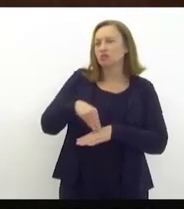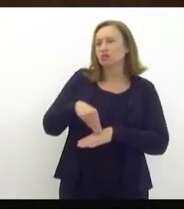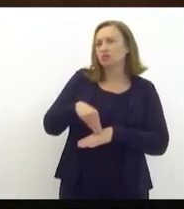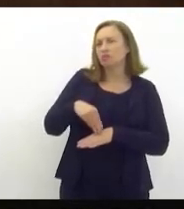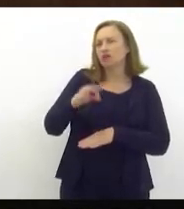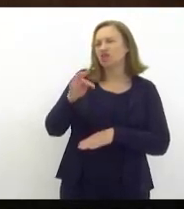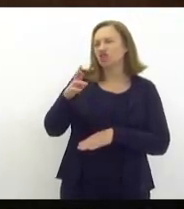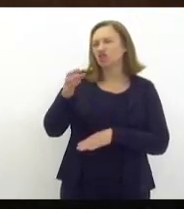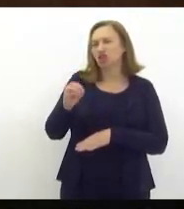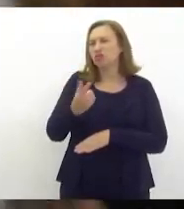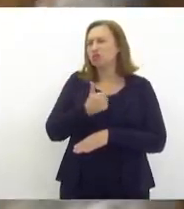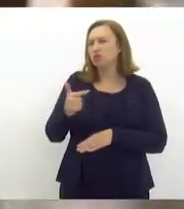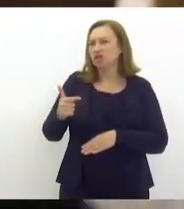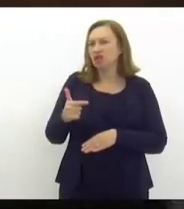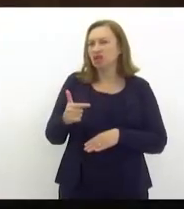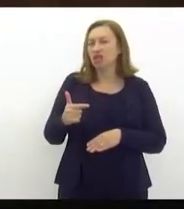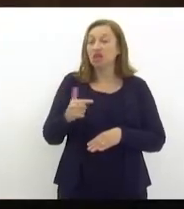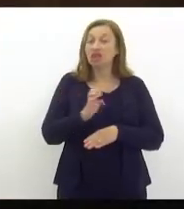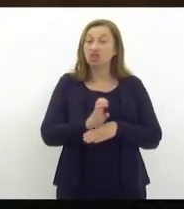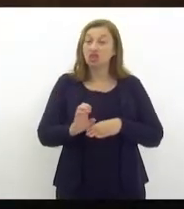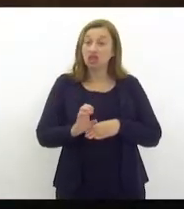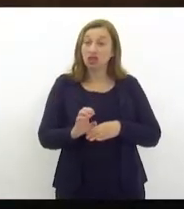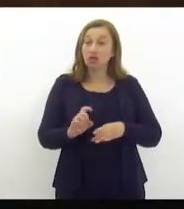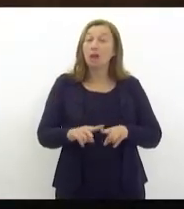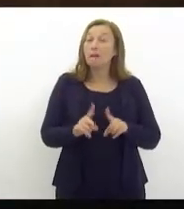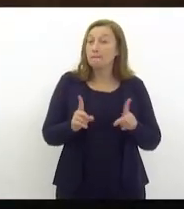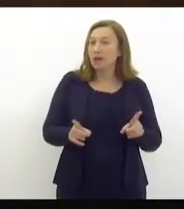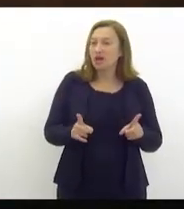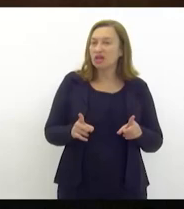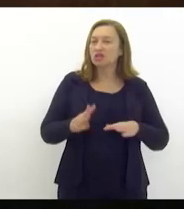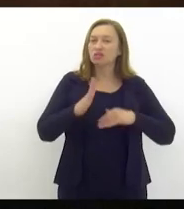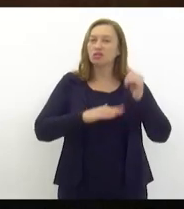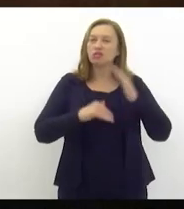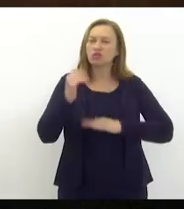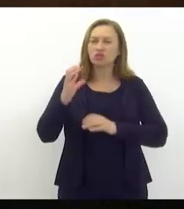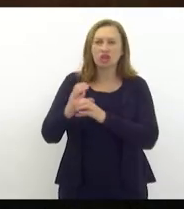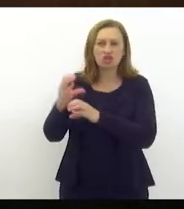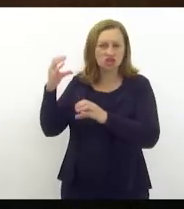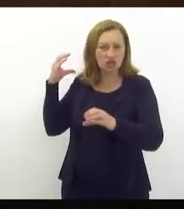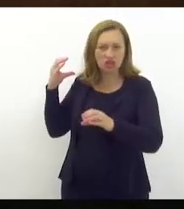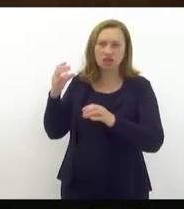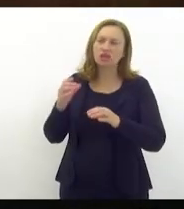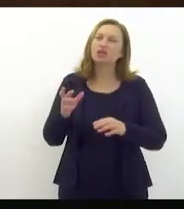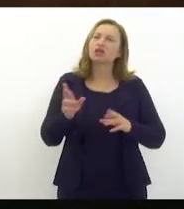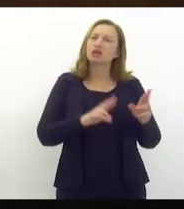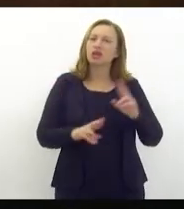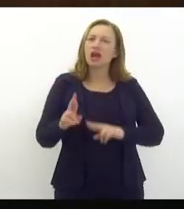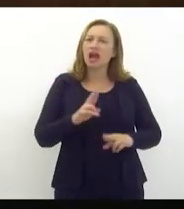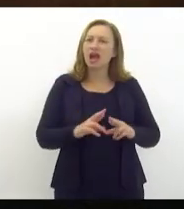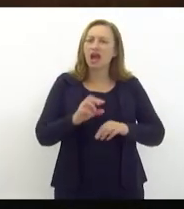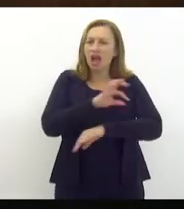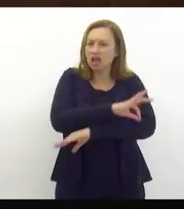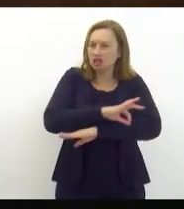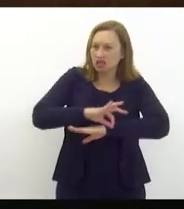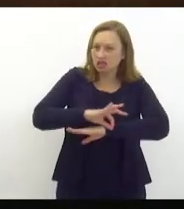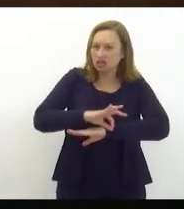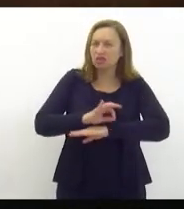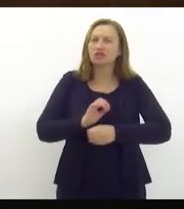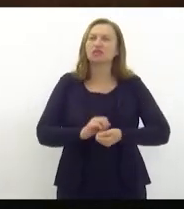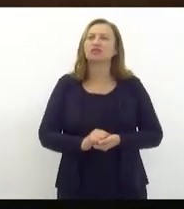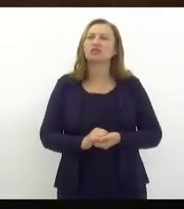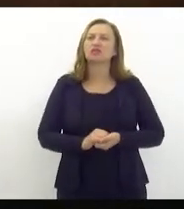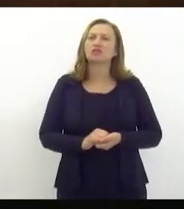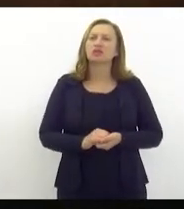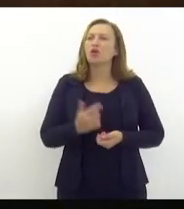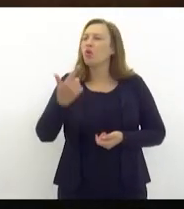estágio diretamente remunerado. Mas para profissões relacionadas à engenharia, relacionadas à arquitetura, relacionadas